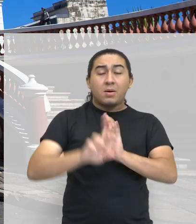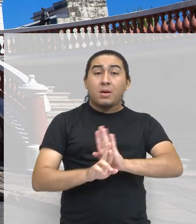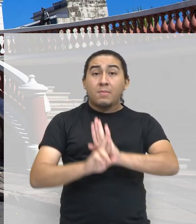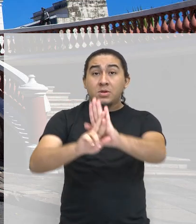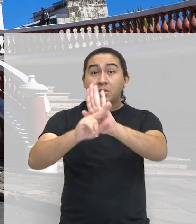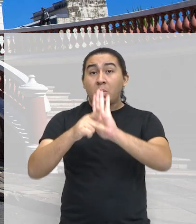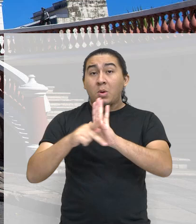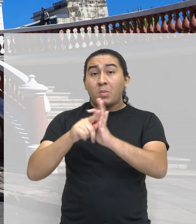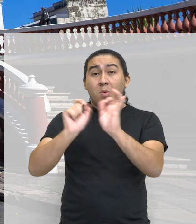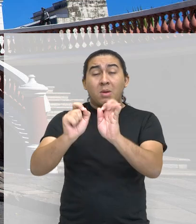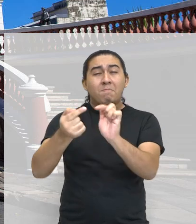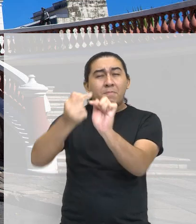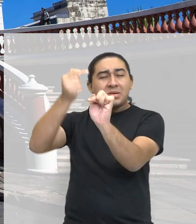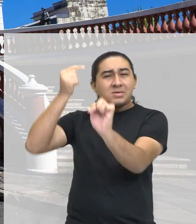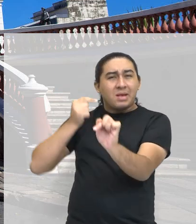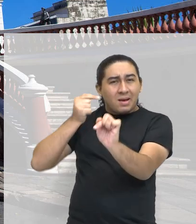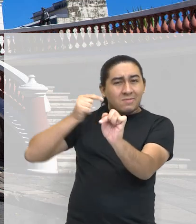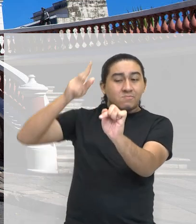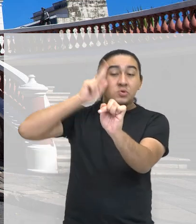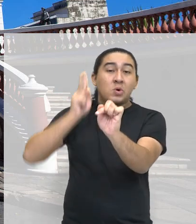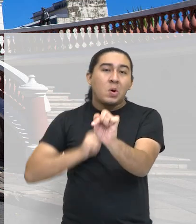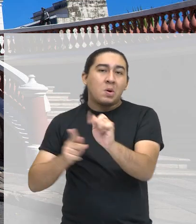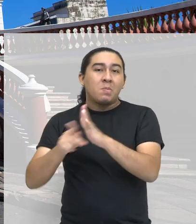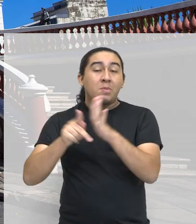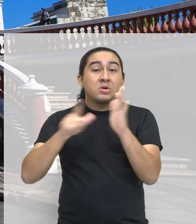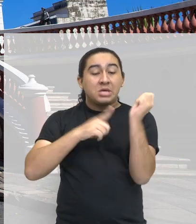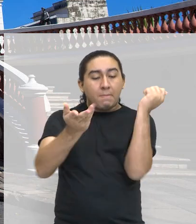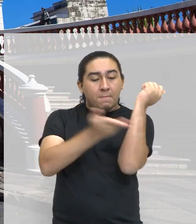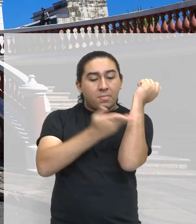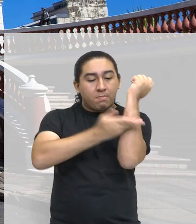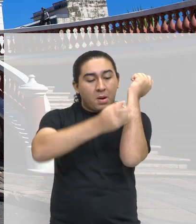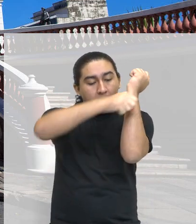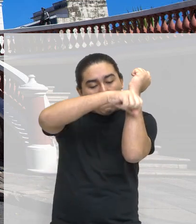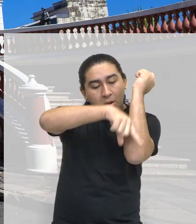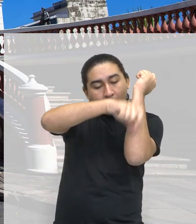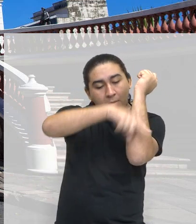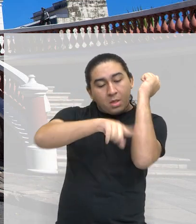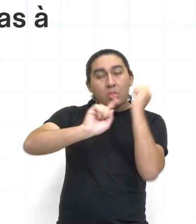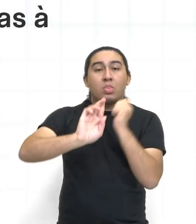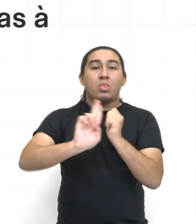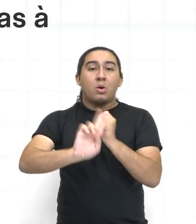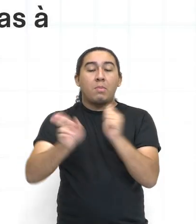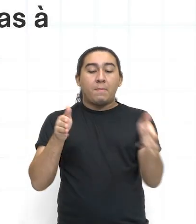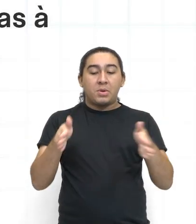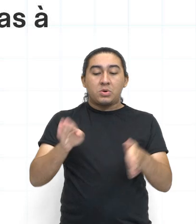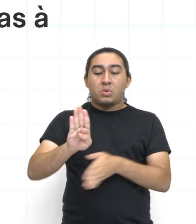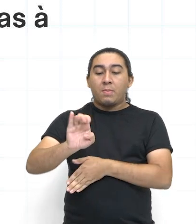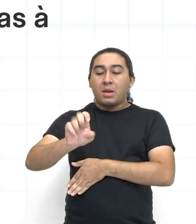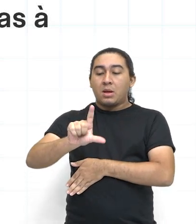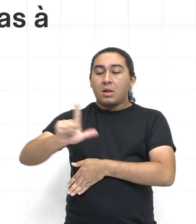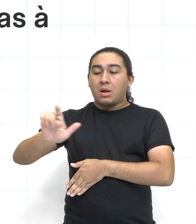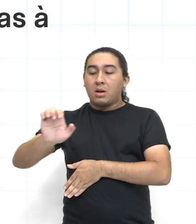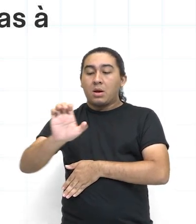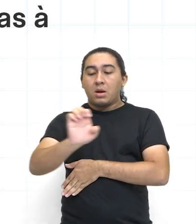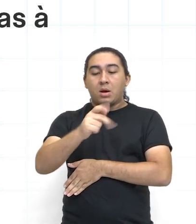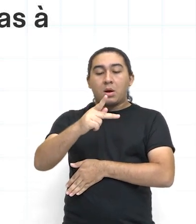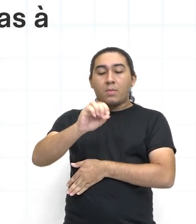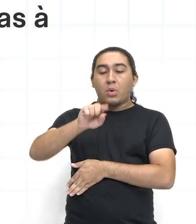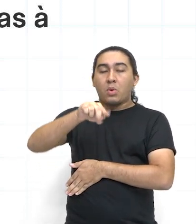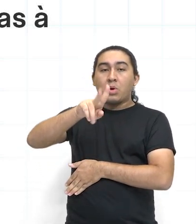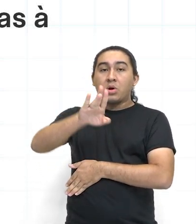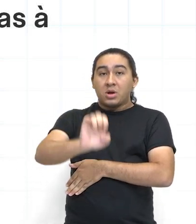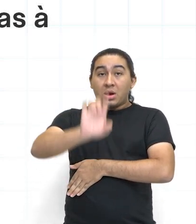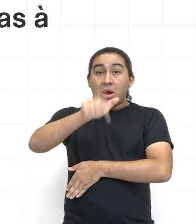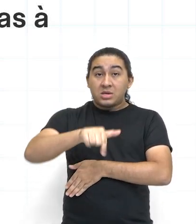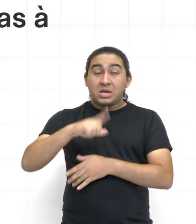que era o período da borracha, sabe? Chamado de Belle Époque. Então, o Teatro Amazonas, esse projeto arquitetônico,